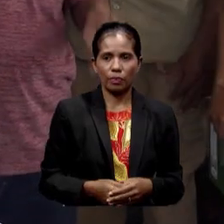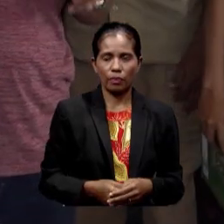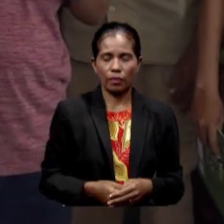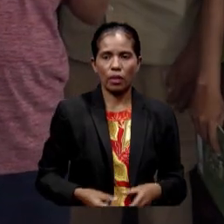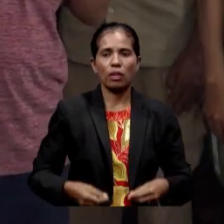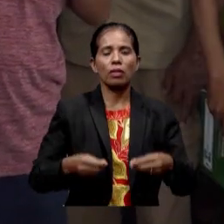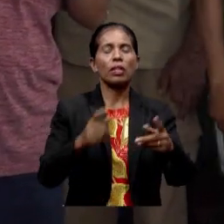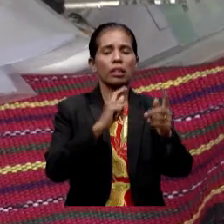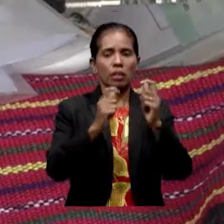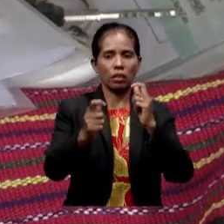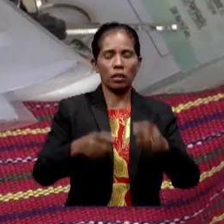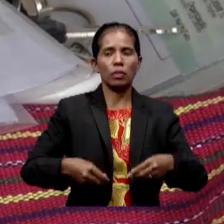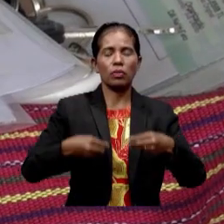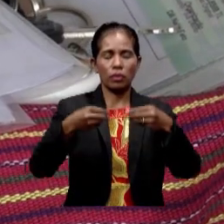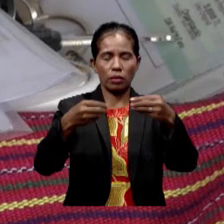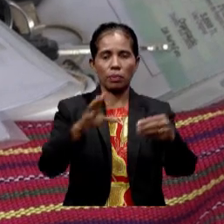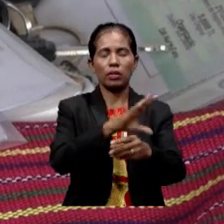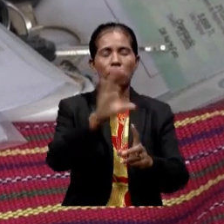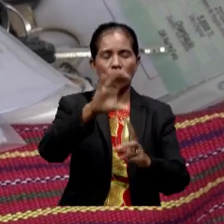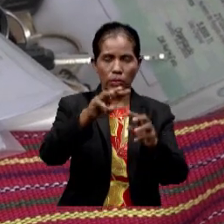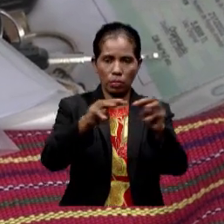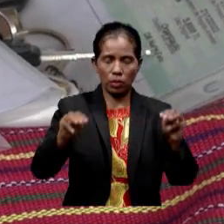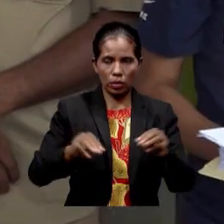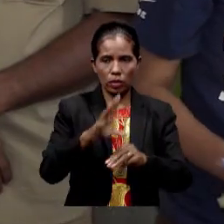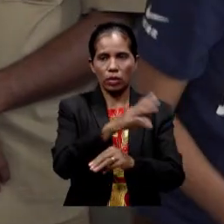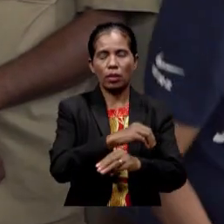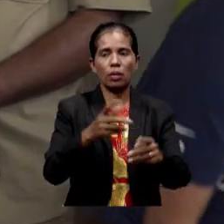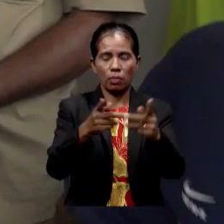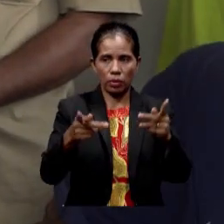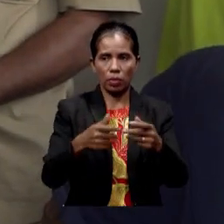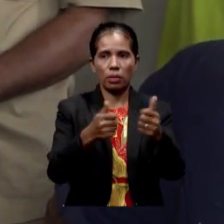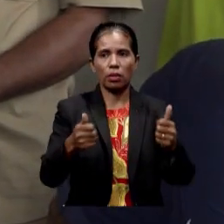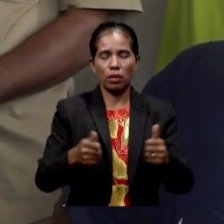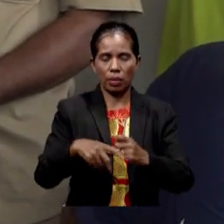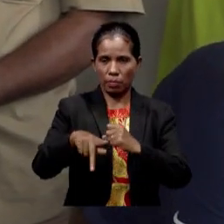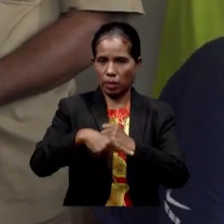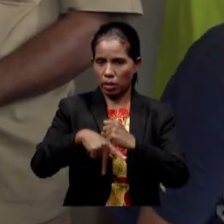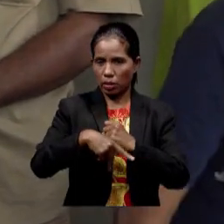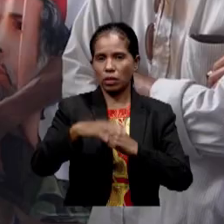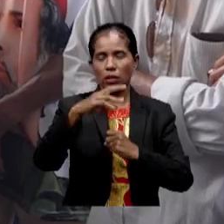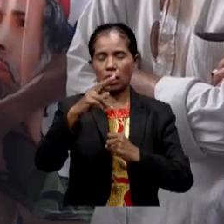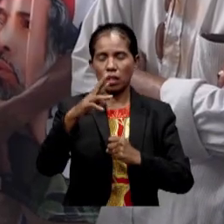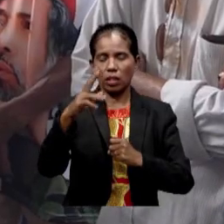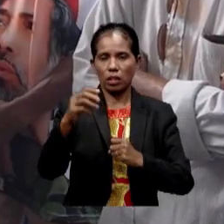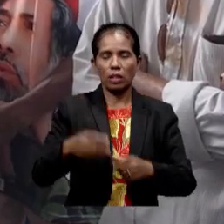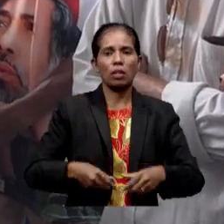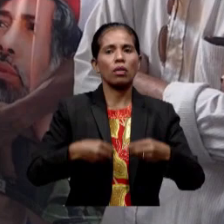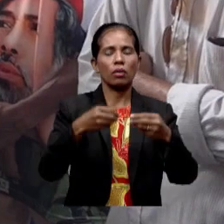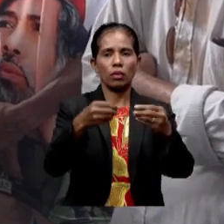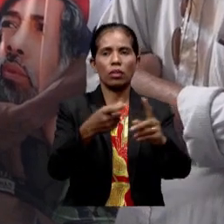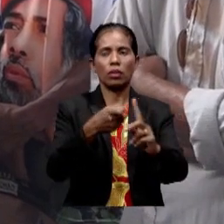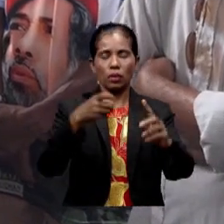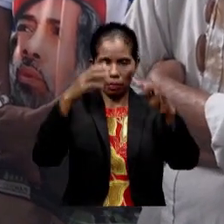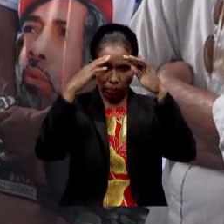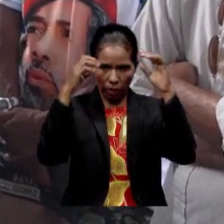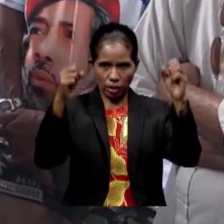Distribuição de transporte né, foi para o coordenador município, no coordenador posto administrativo Partido Senartenian, no entrega direita, o